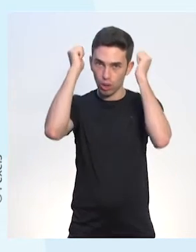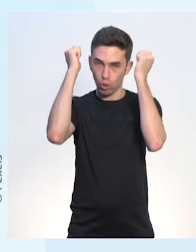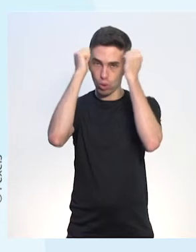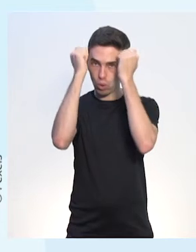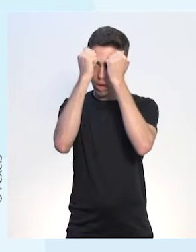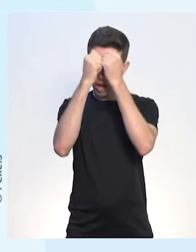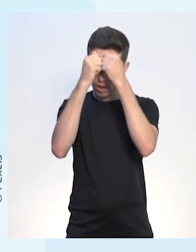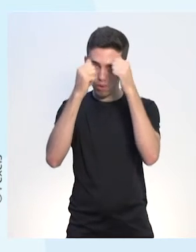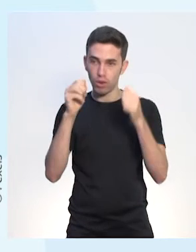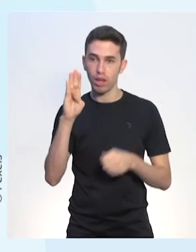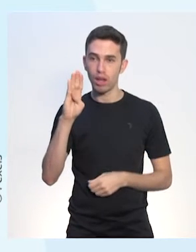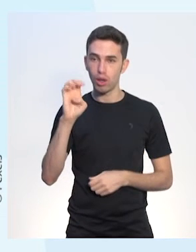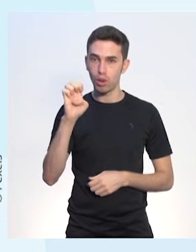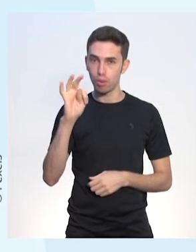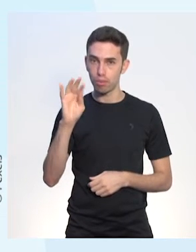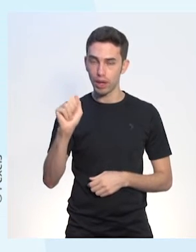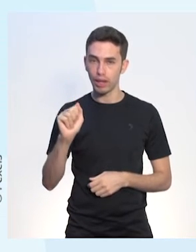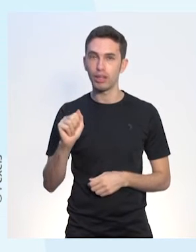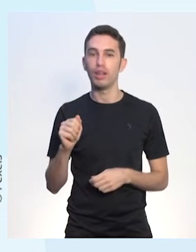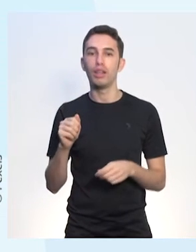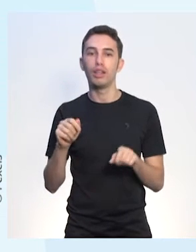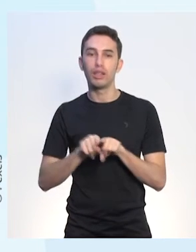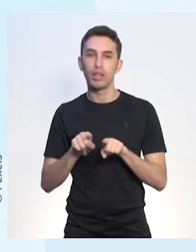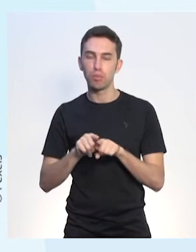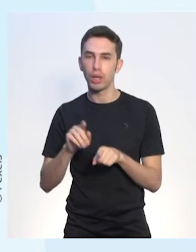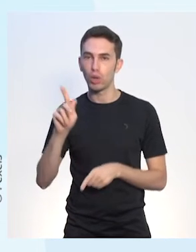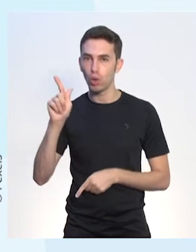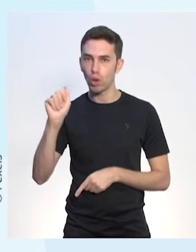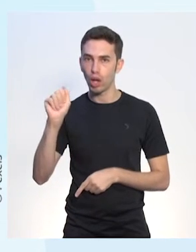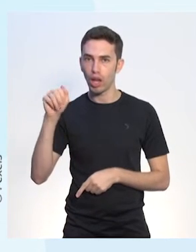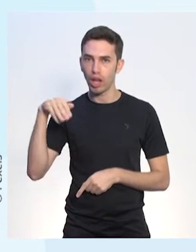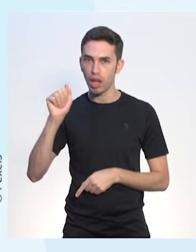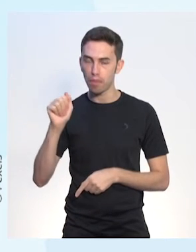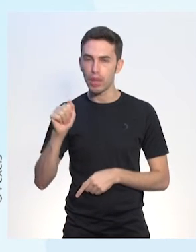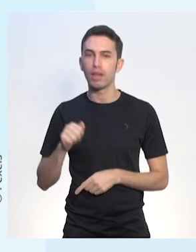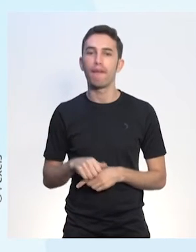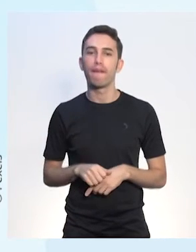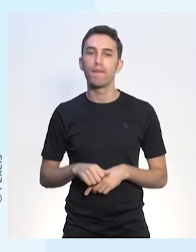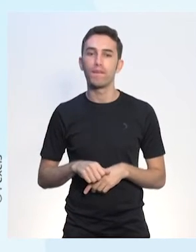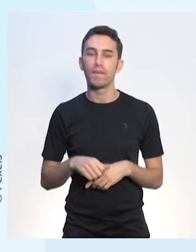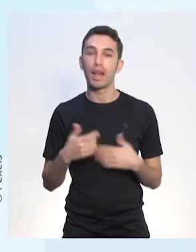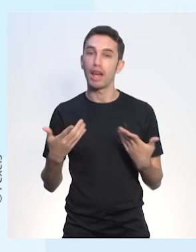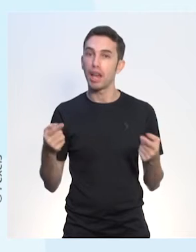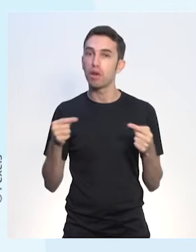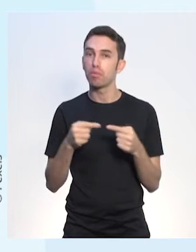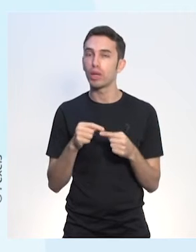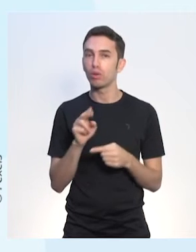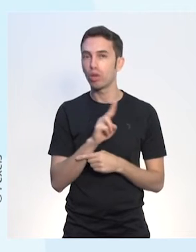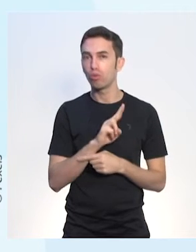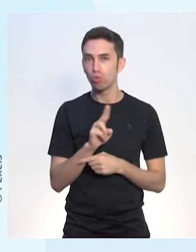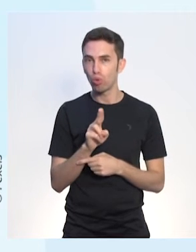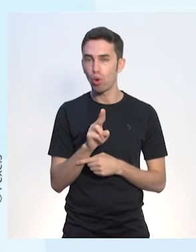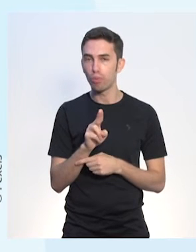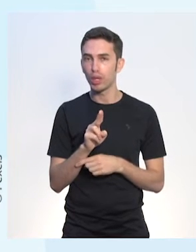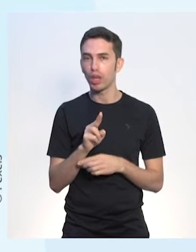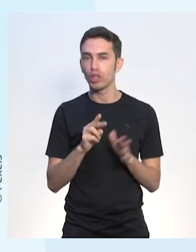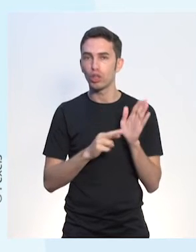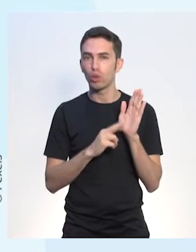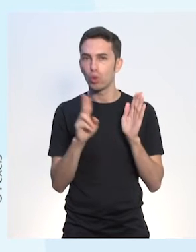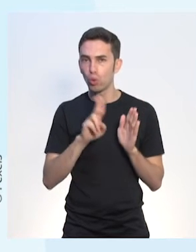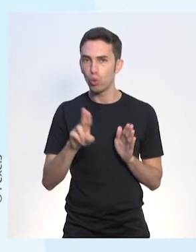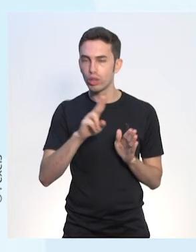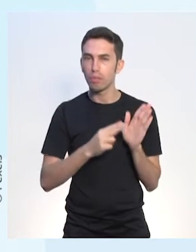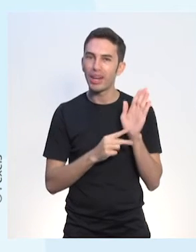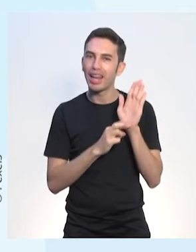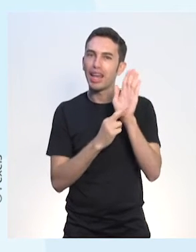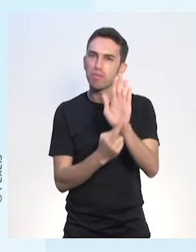o beta e o gama? Porque são as nomenclaturas, na verdade, que a gente usa para representar ângulos, né, Osmar?